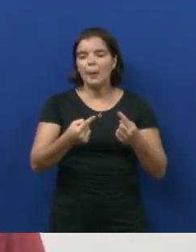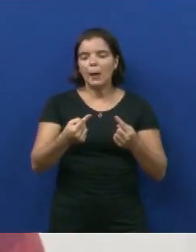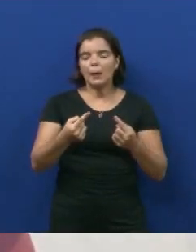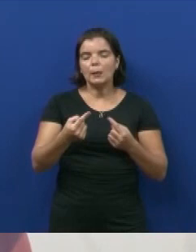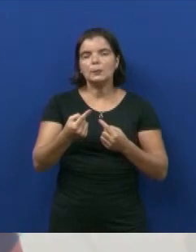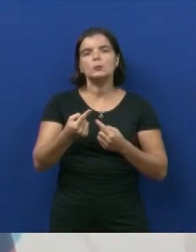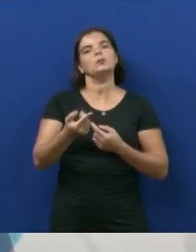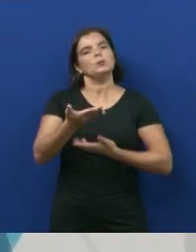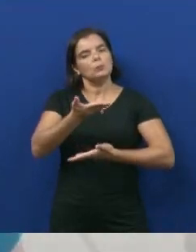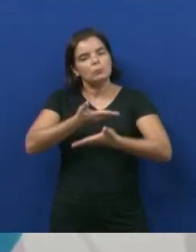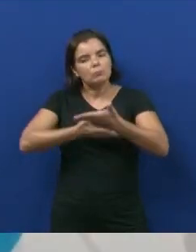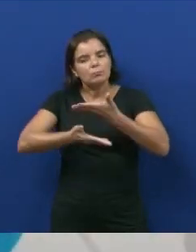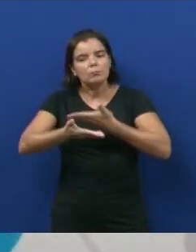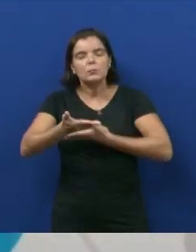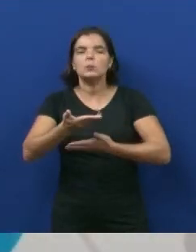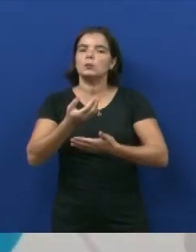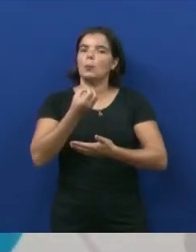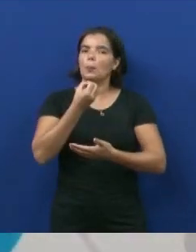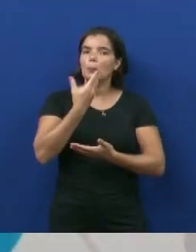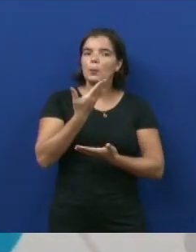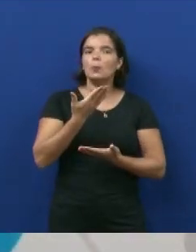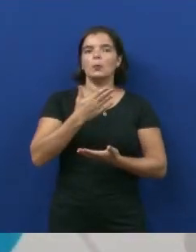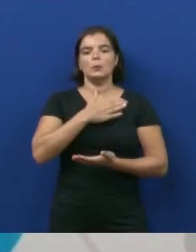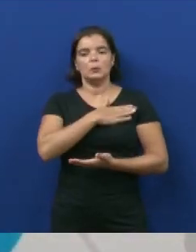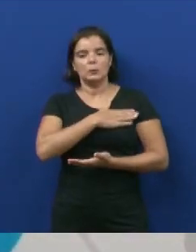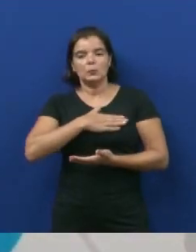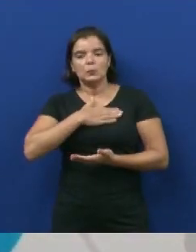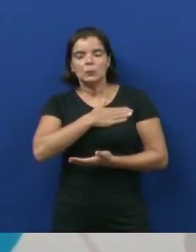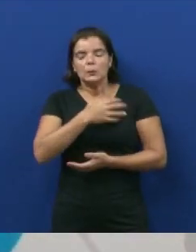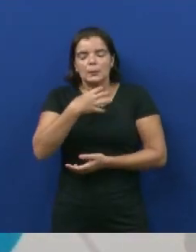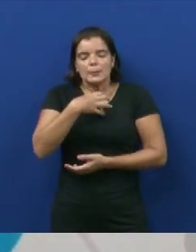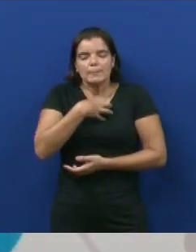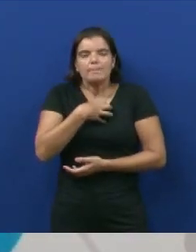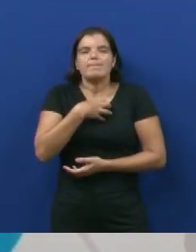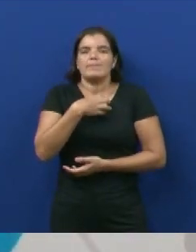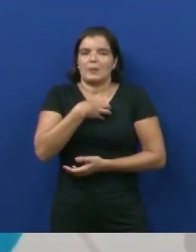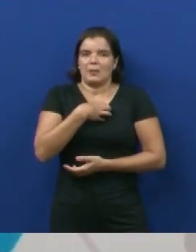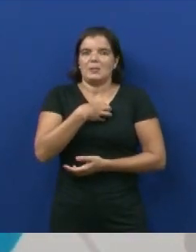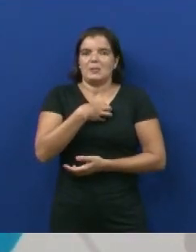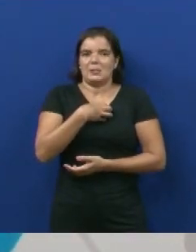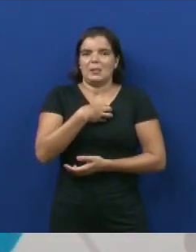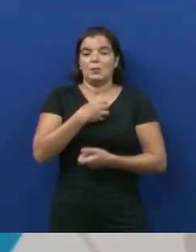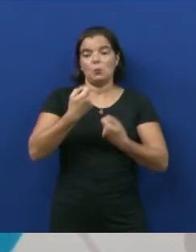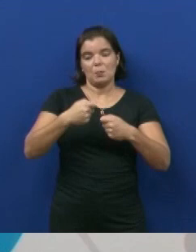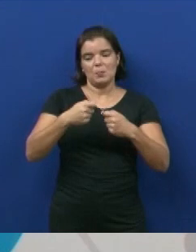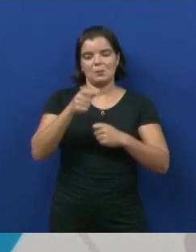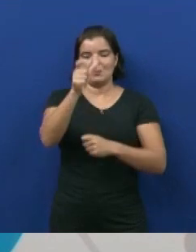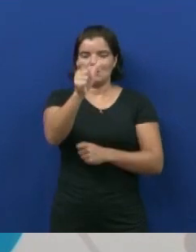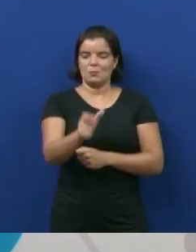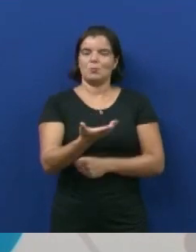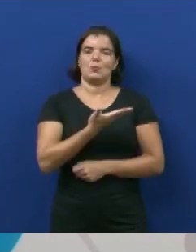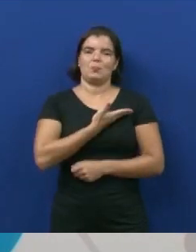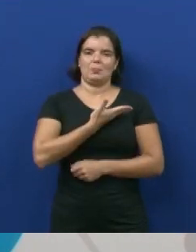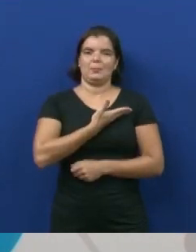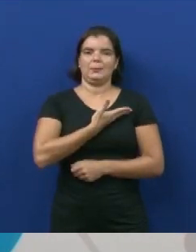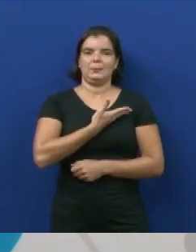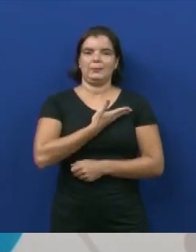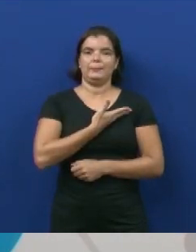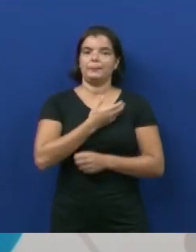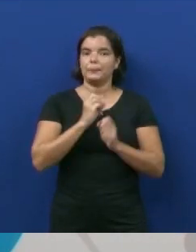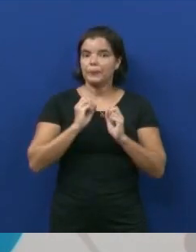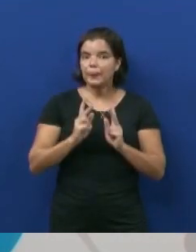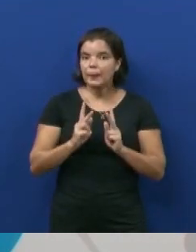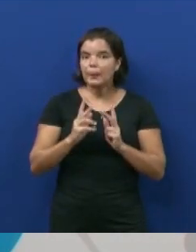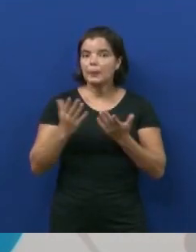como empatia, como uma pessoa que realmente sente a dor e a necessidade do outro, tá?